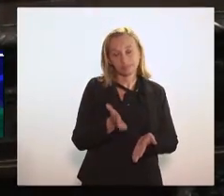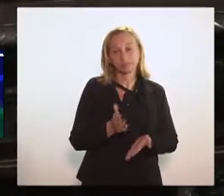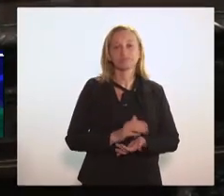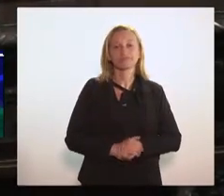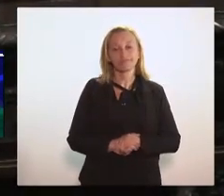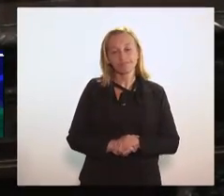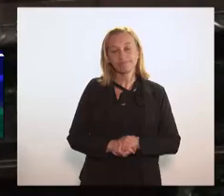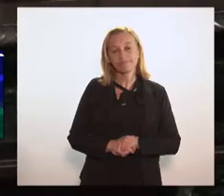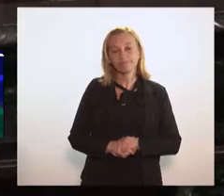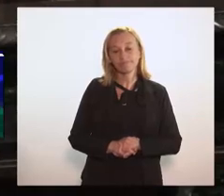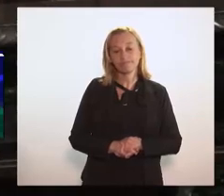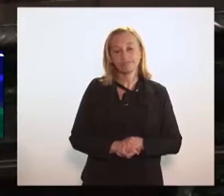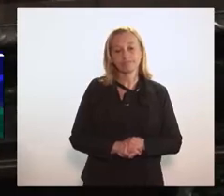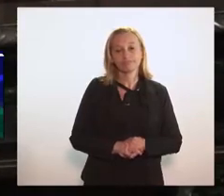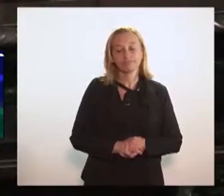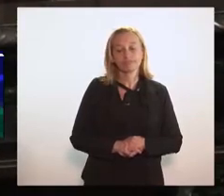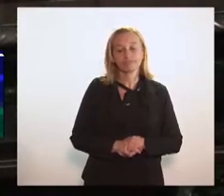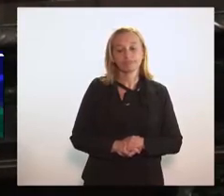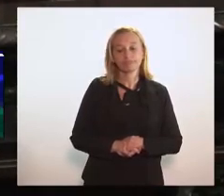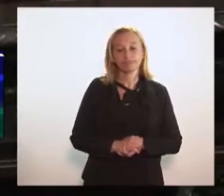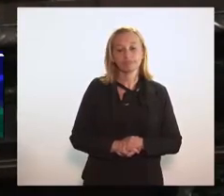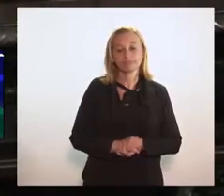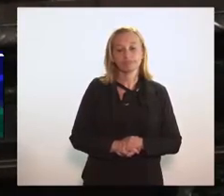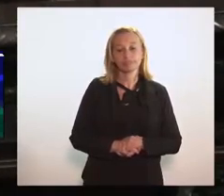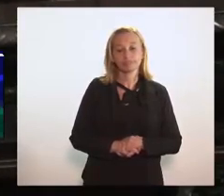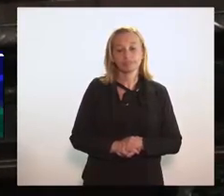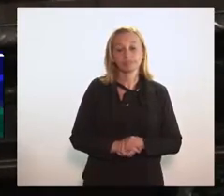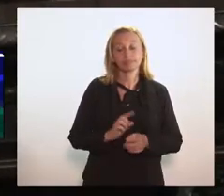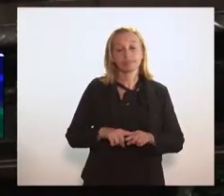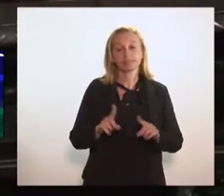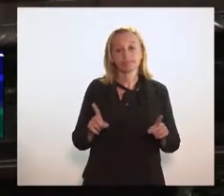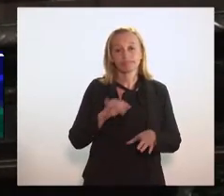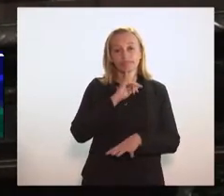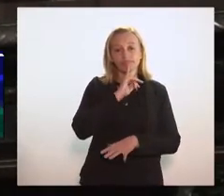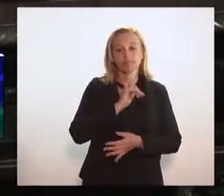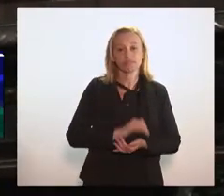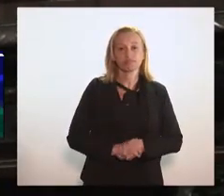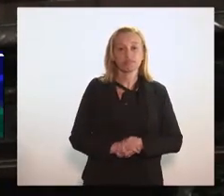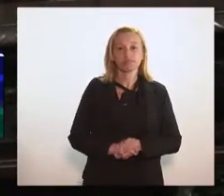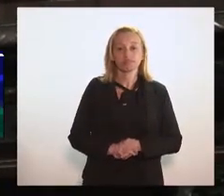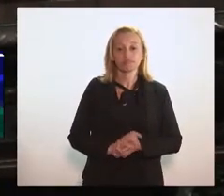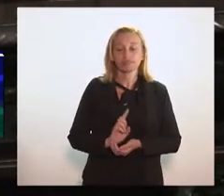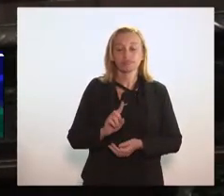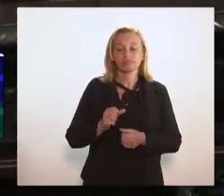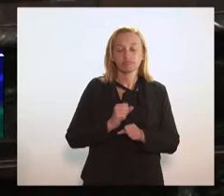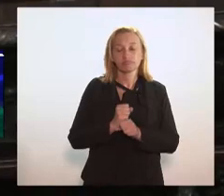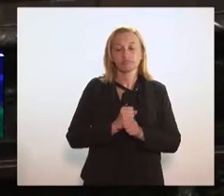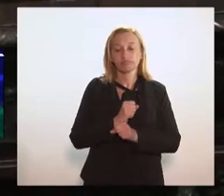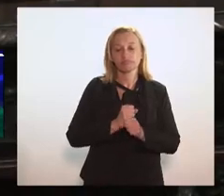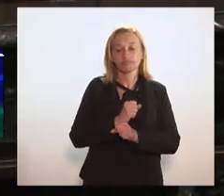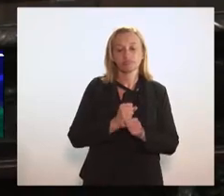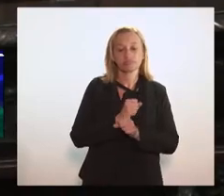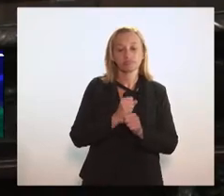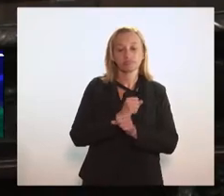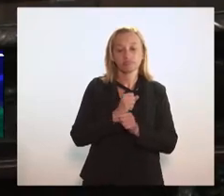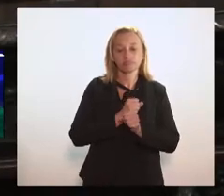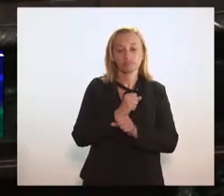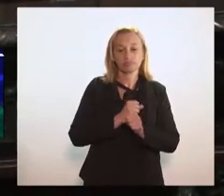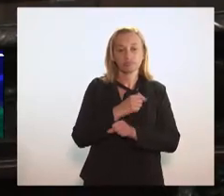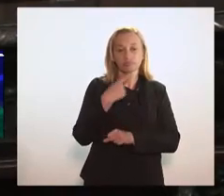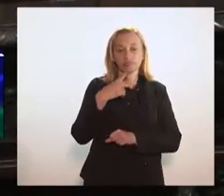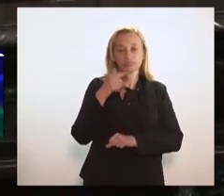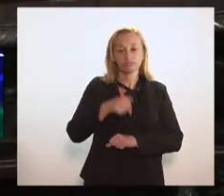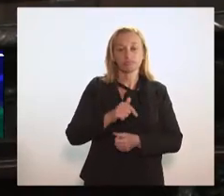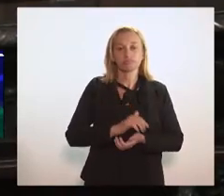lado pelos sucessores. Mas é lamentável, após de tantos anos, estamos falando